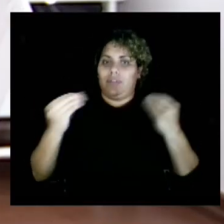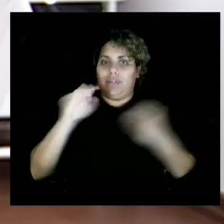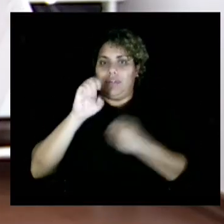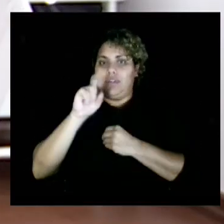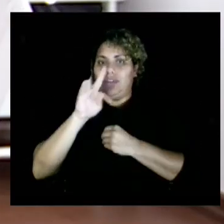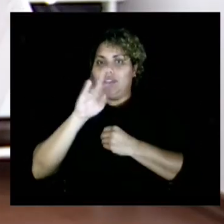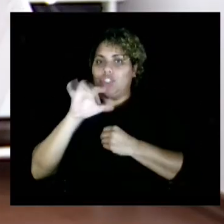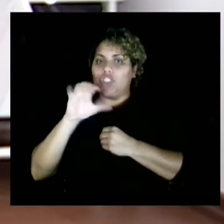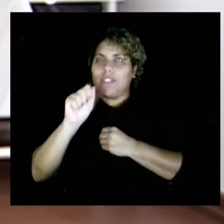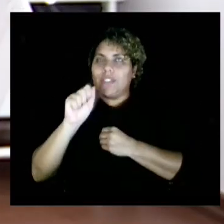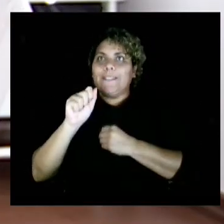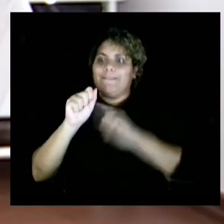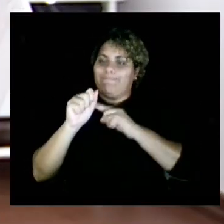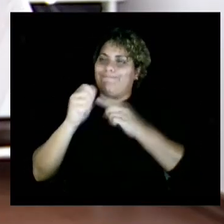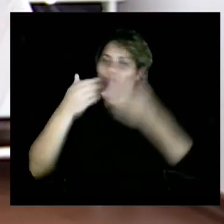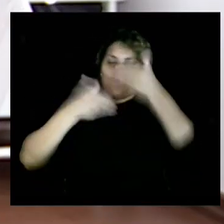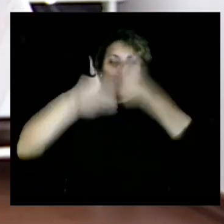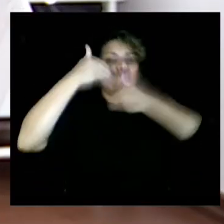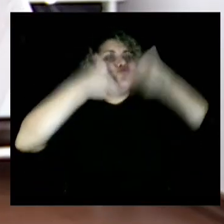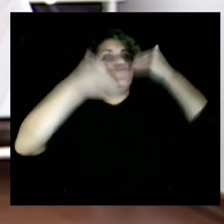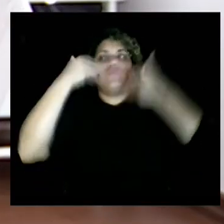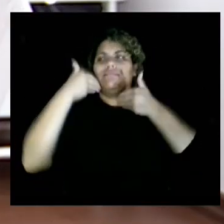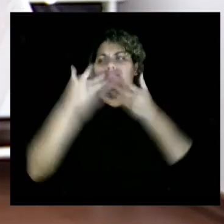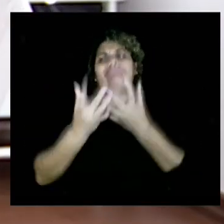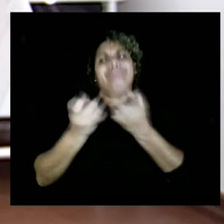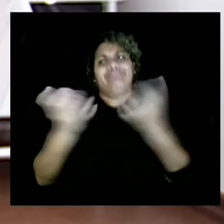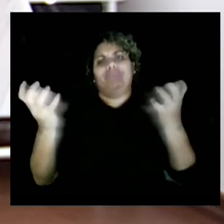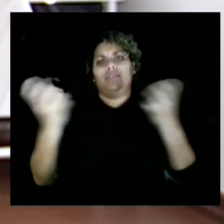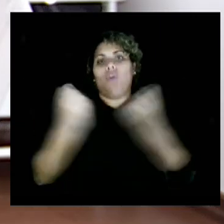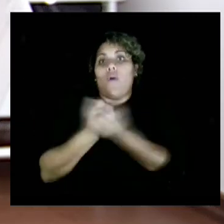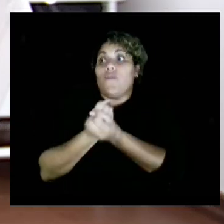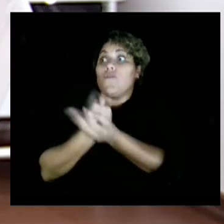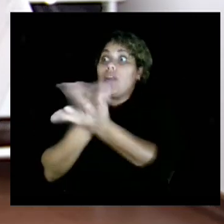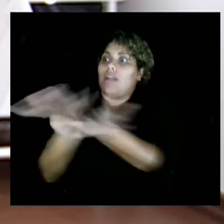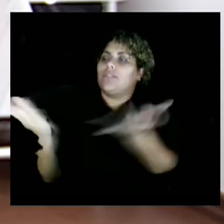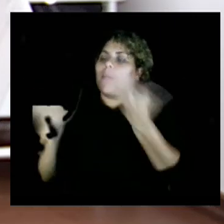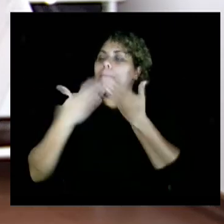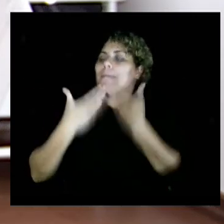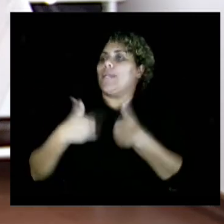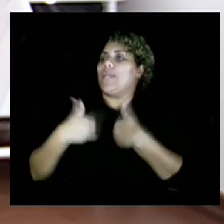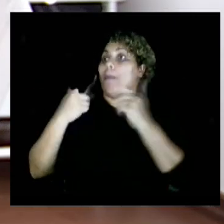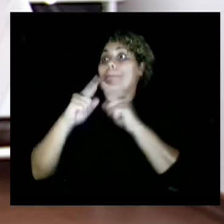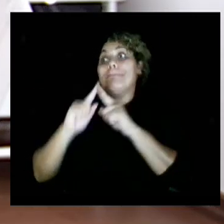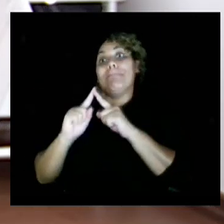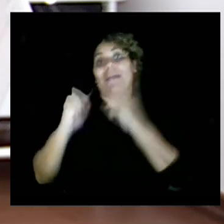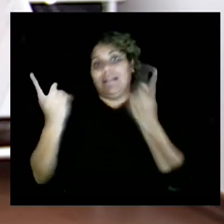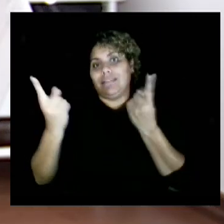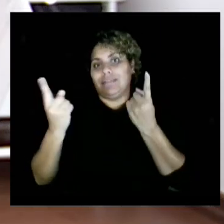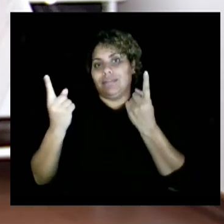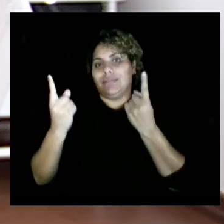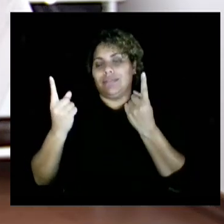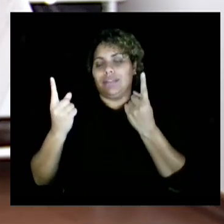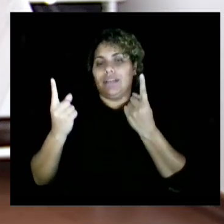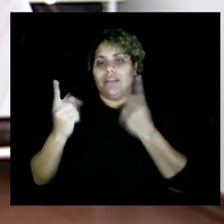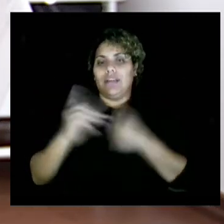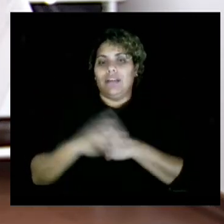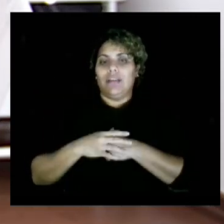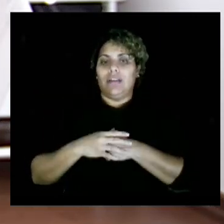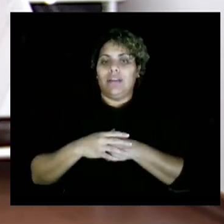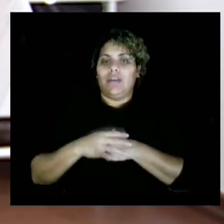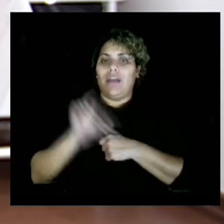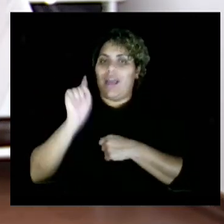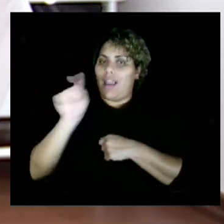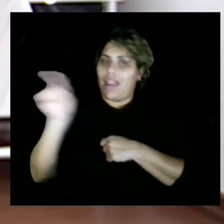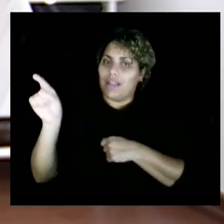Então, a gente oferece o melhor possível, porém, é o que elas cortam primeiro,